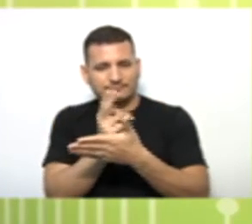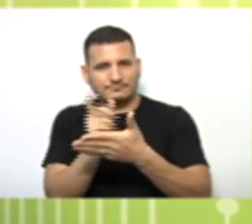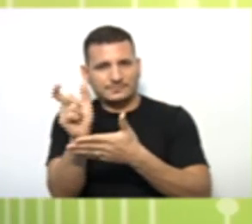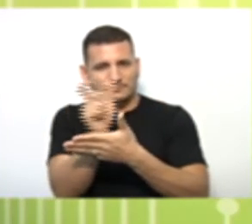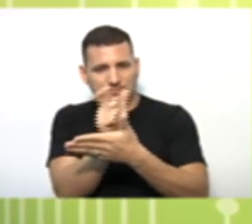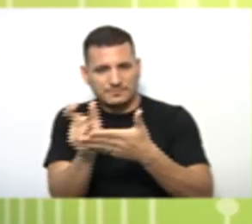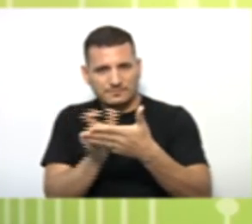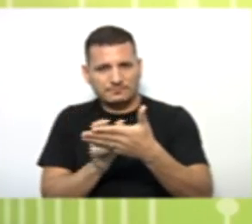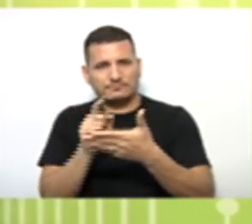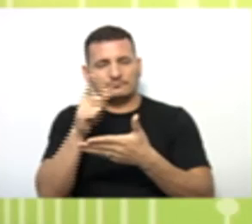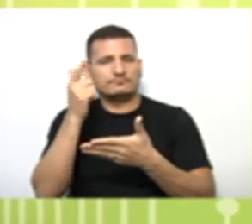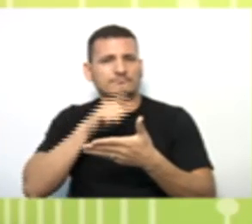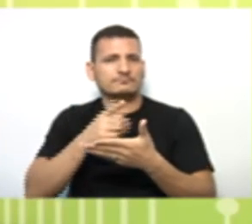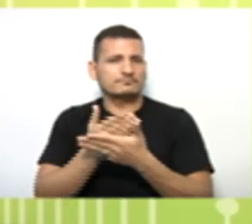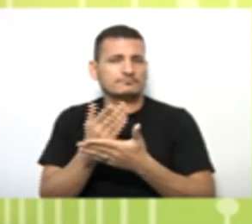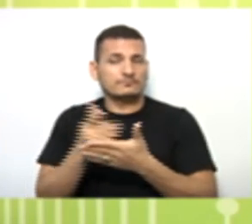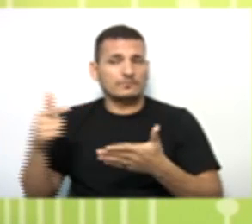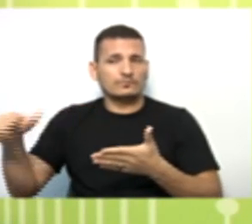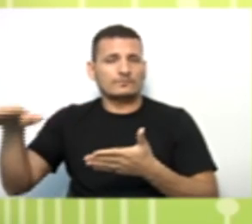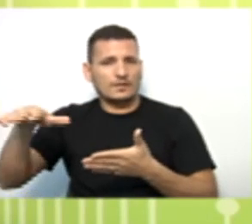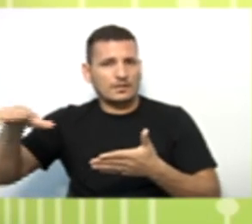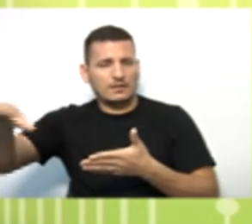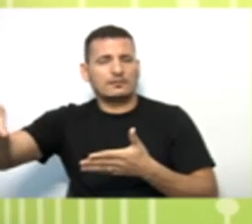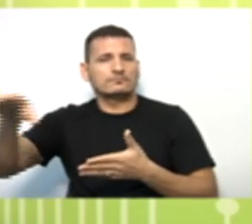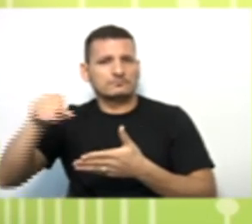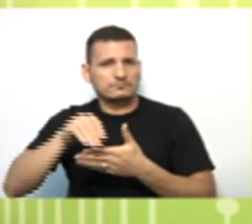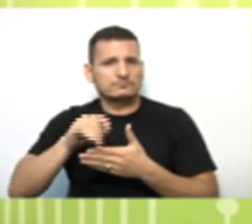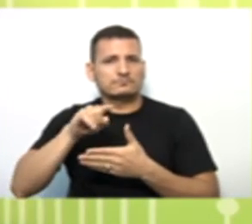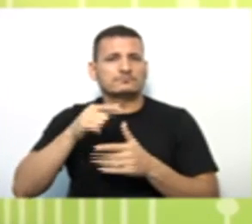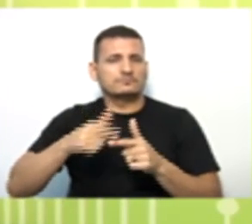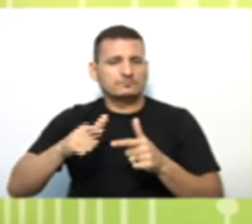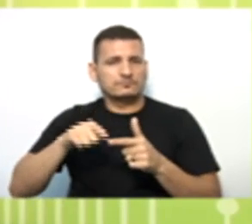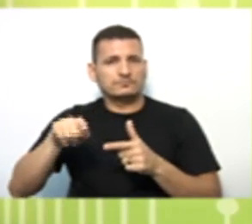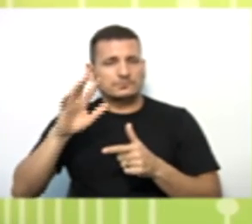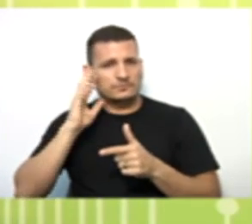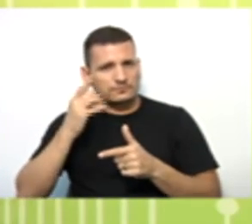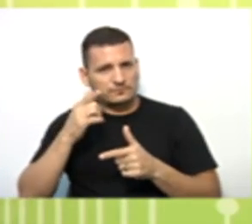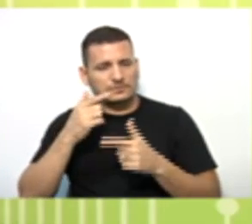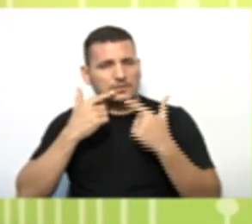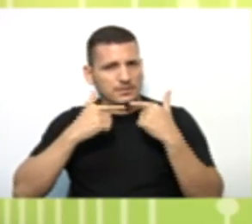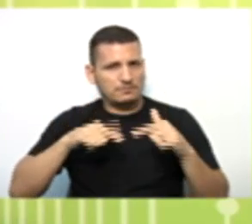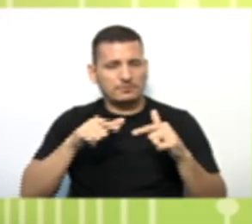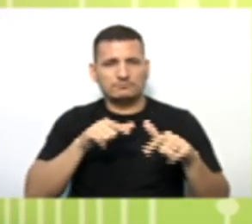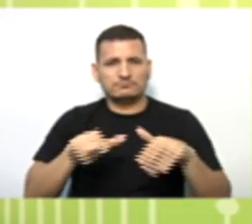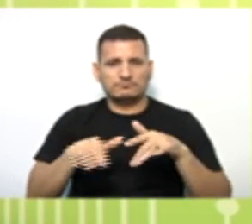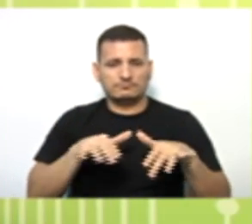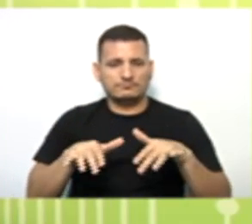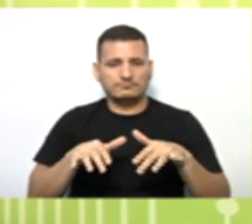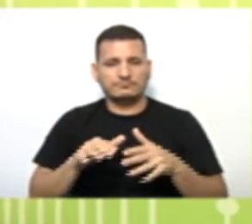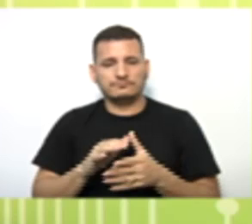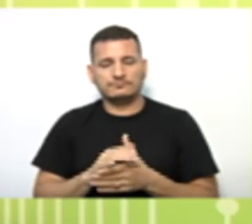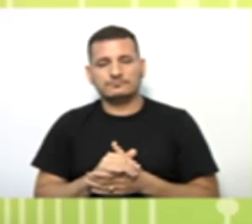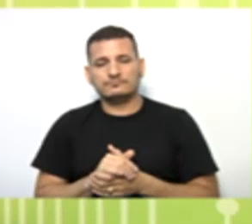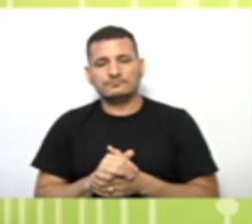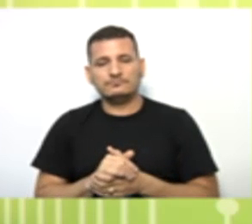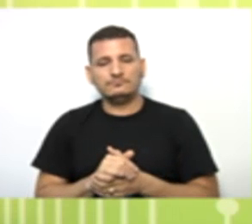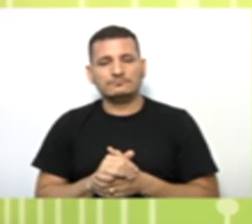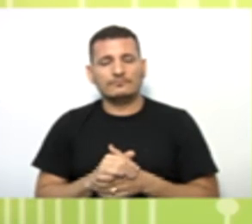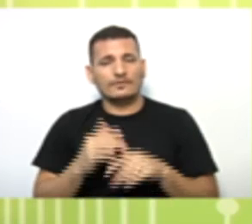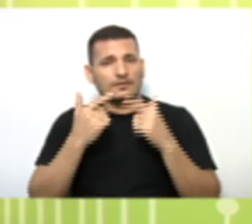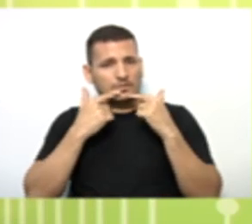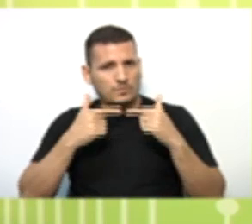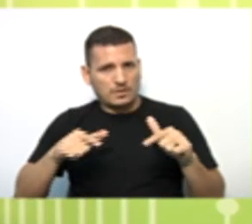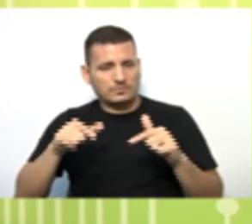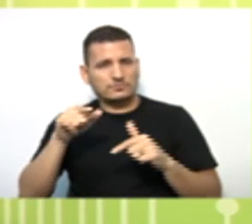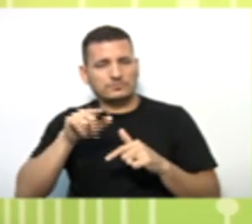já estudar outras áreas para poder trazer esse problema para você resolver e resolver com linguagem de programação. A linguagem que a gente vai usar na